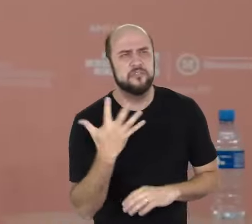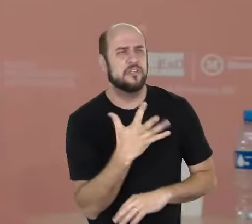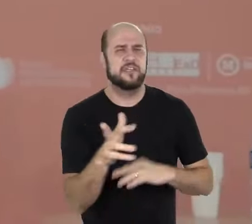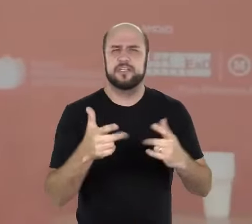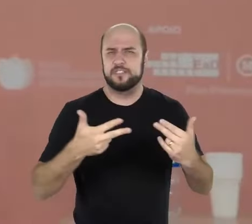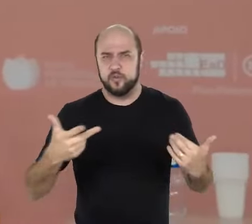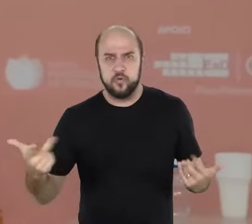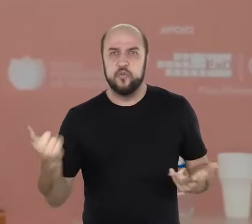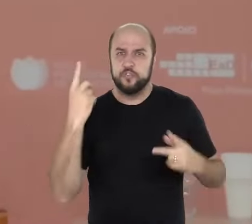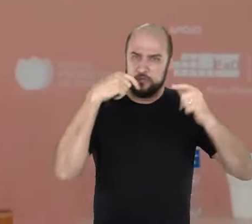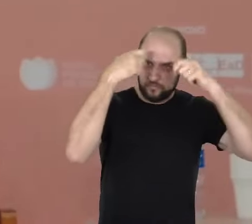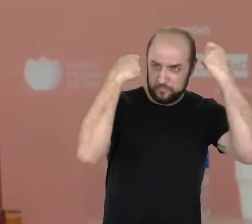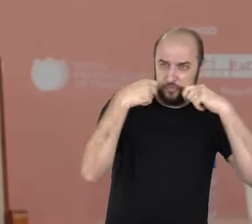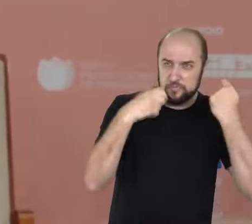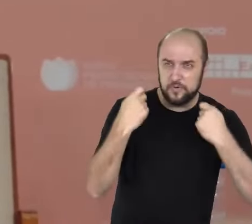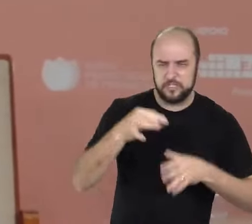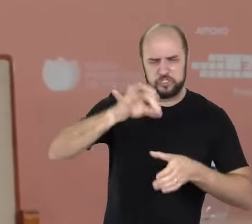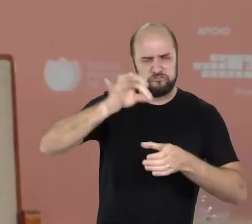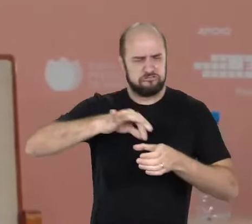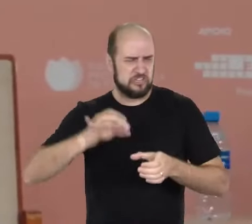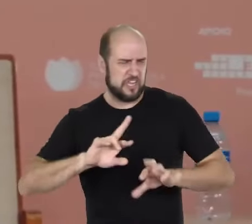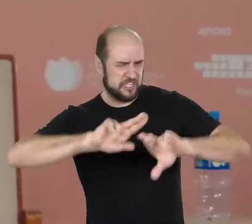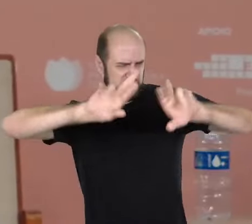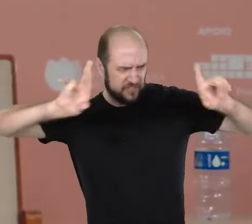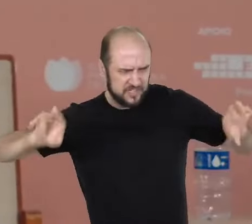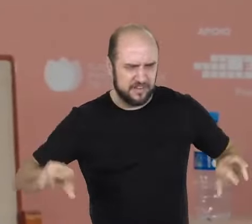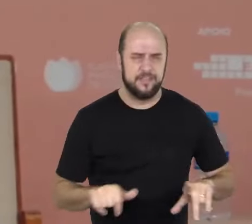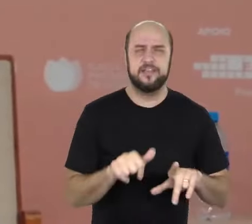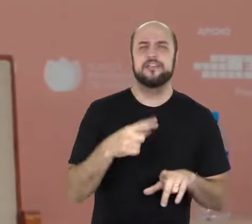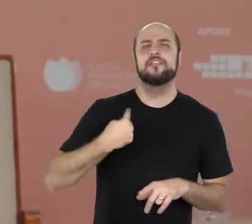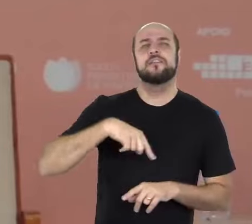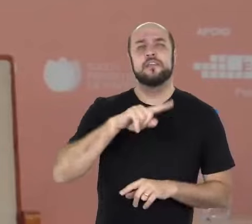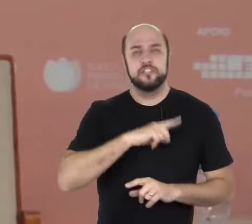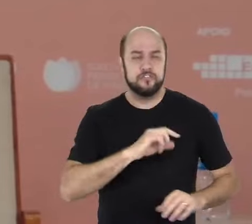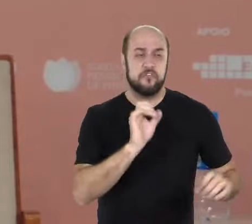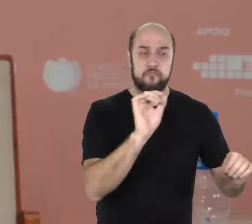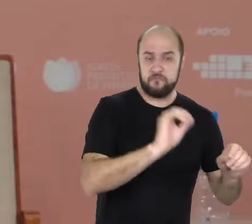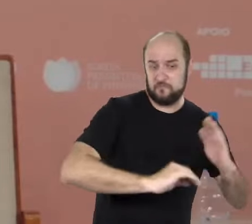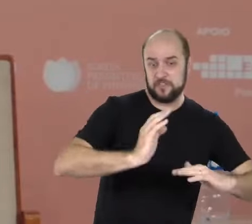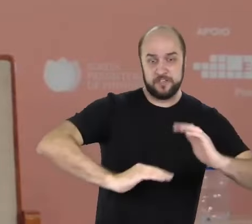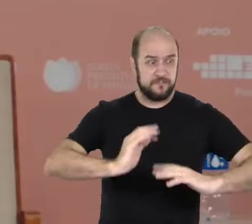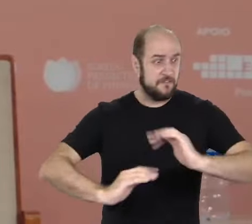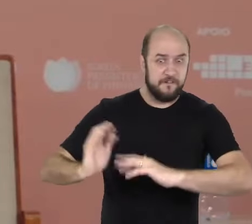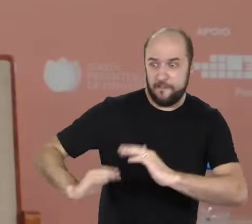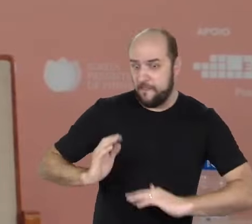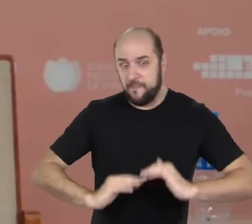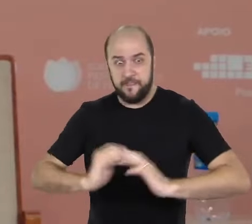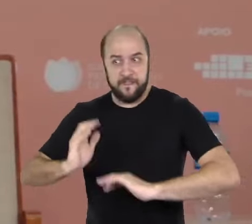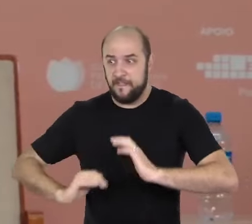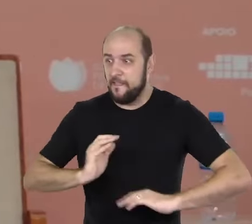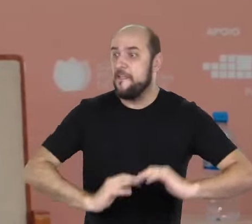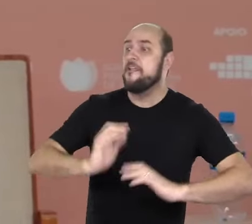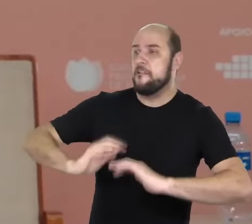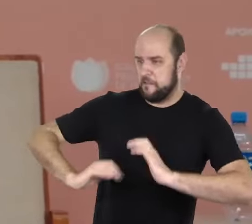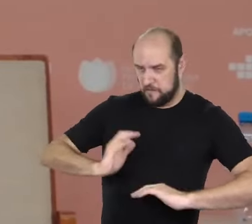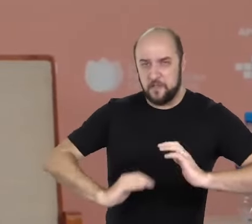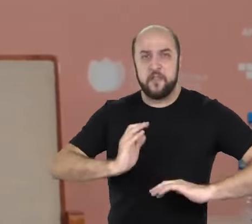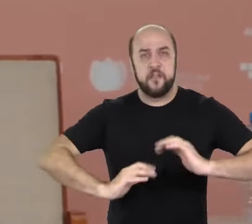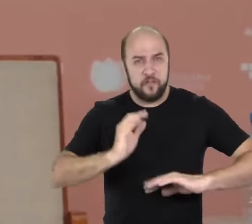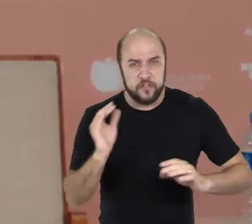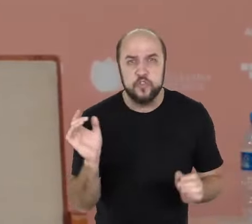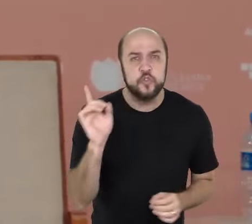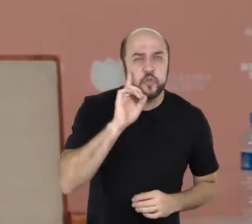de cosméticos naturais, chás, ervas, maquiagens veganas. E a gente foi criando isso, foi criando. E a promessa está se cumprindo todos os